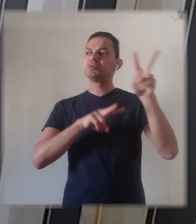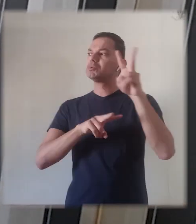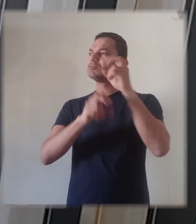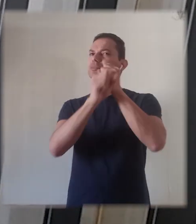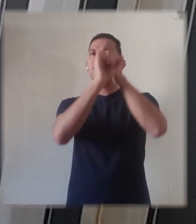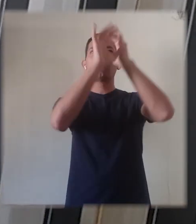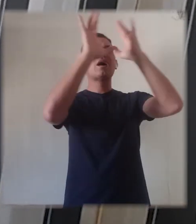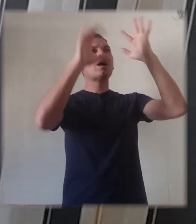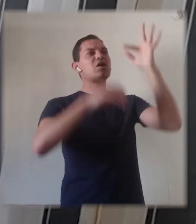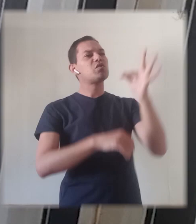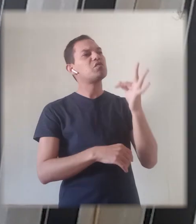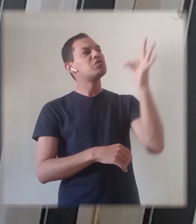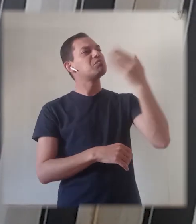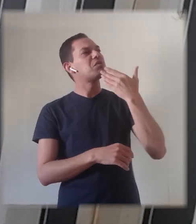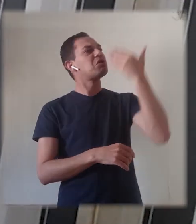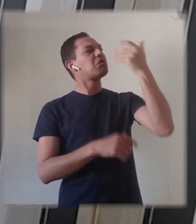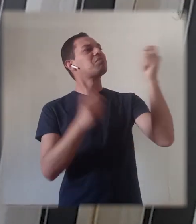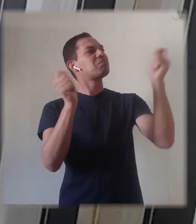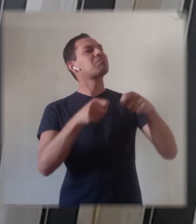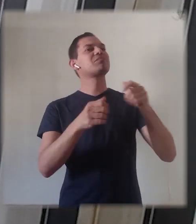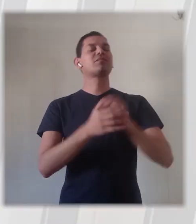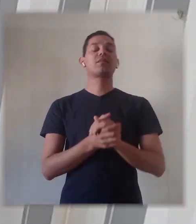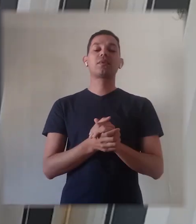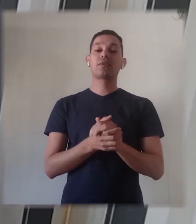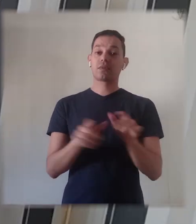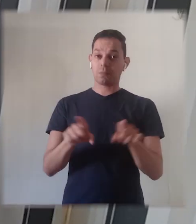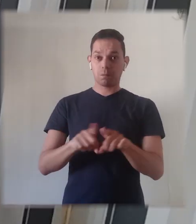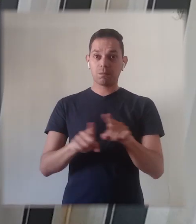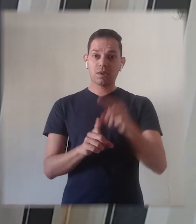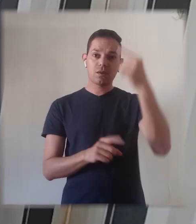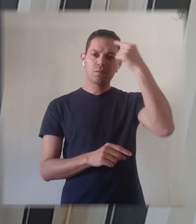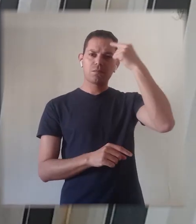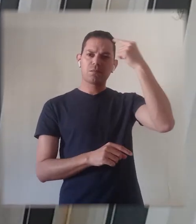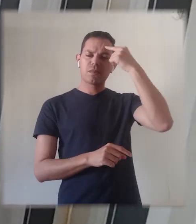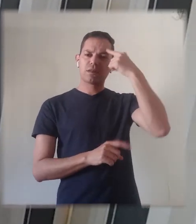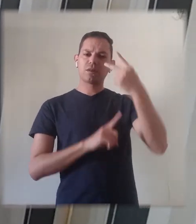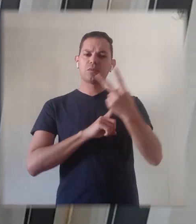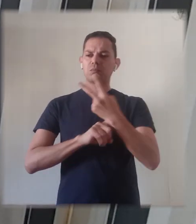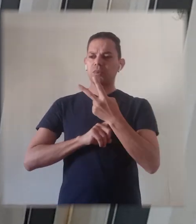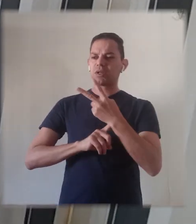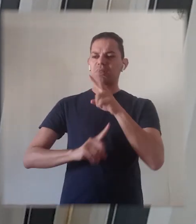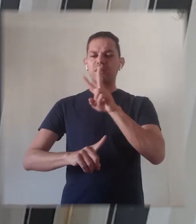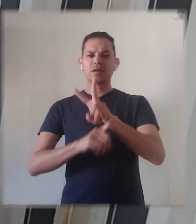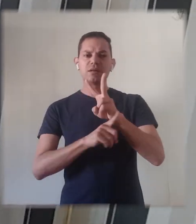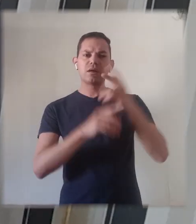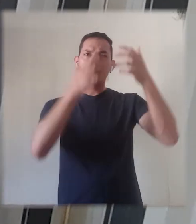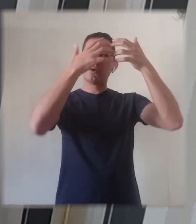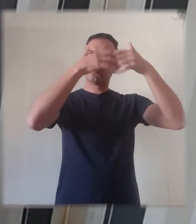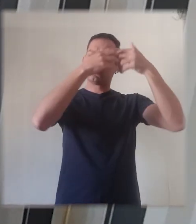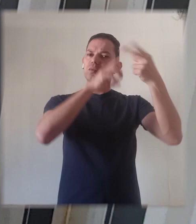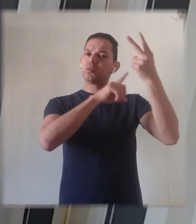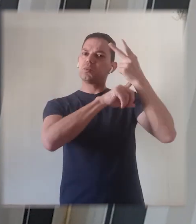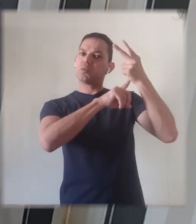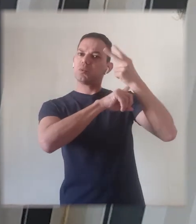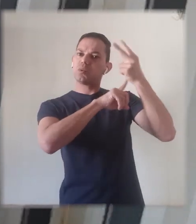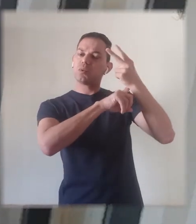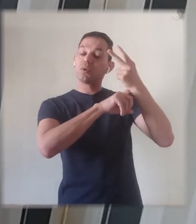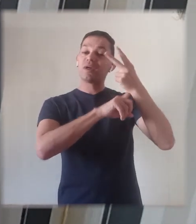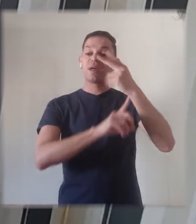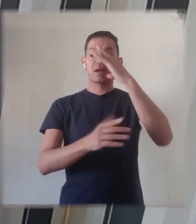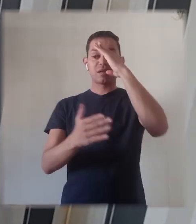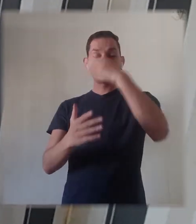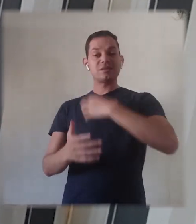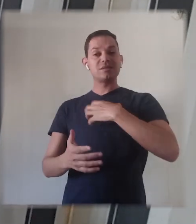ao seu redor esse sentimento de esperança mesmo. Interessante também, pensando nessa questão de fatores protetivos de saúde